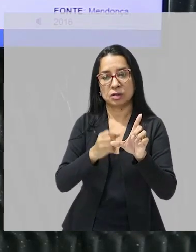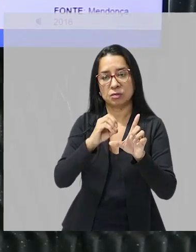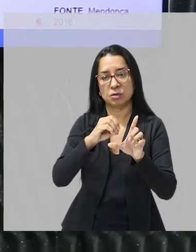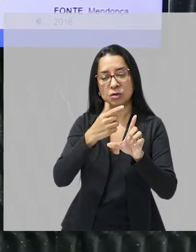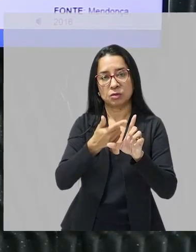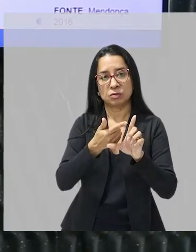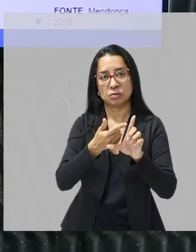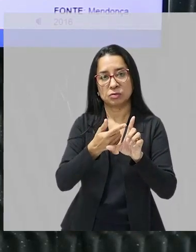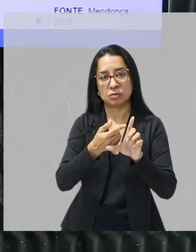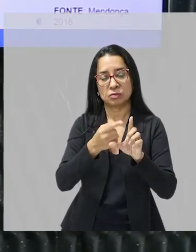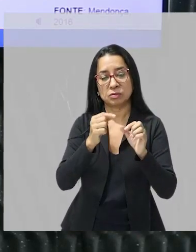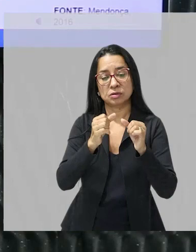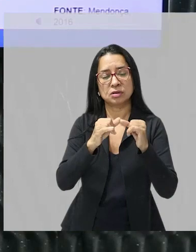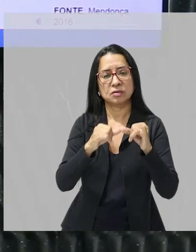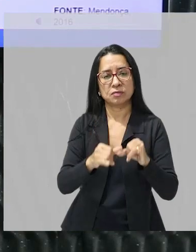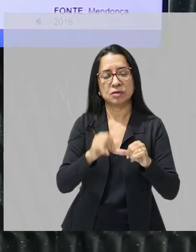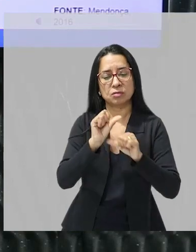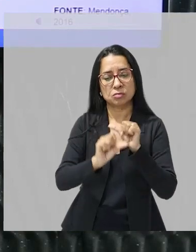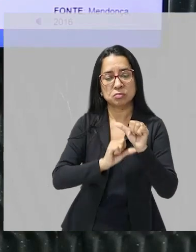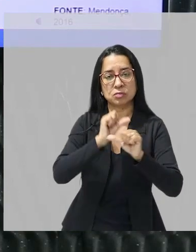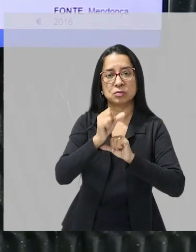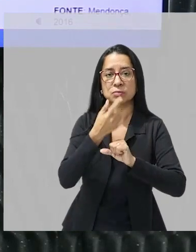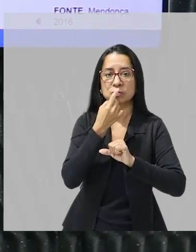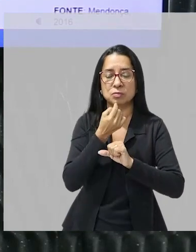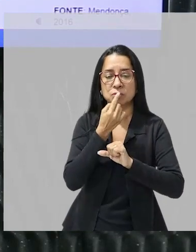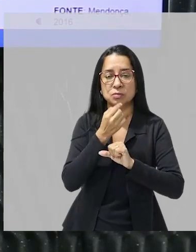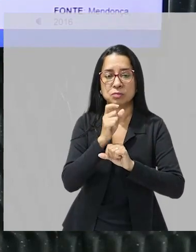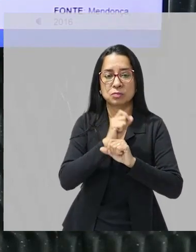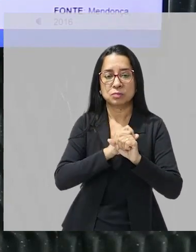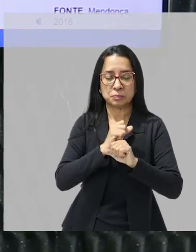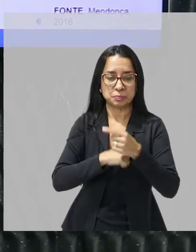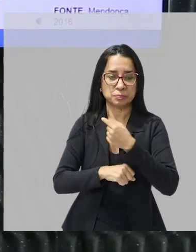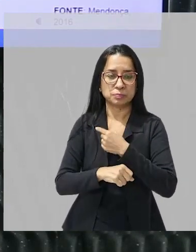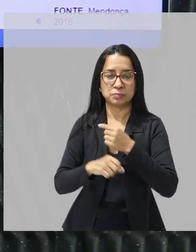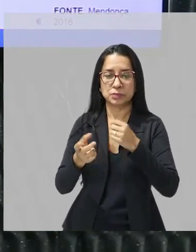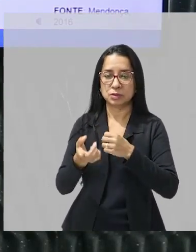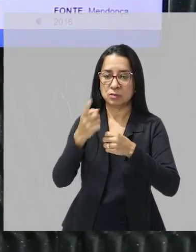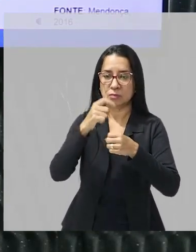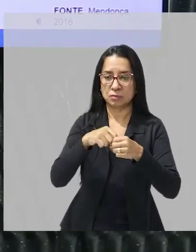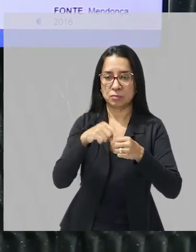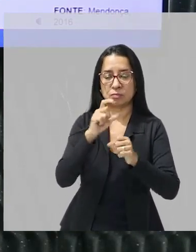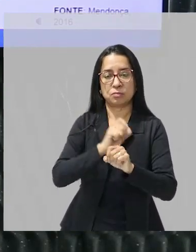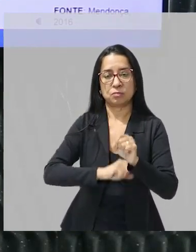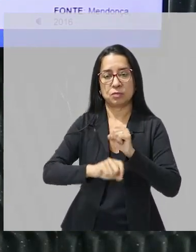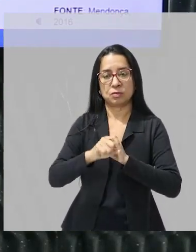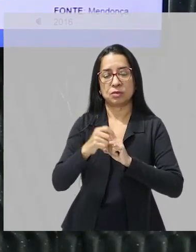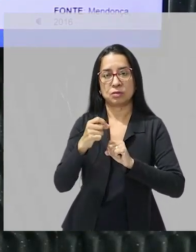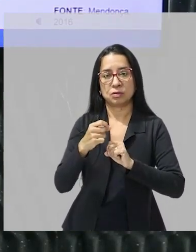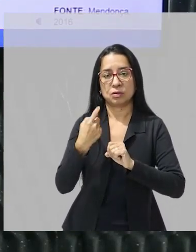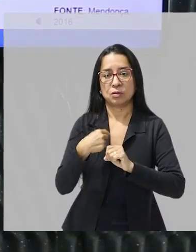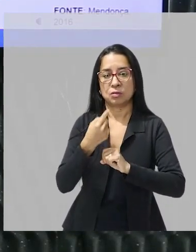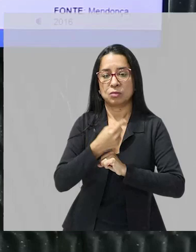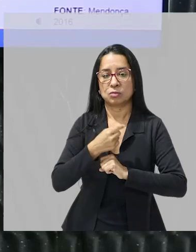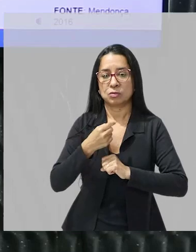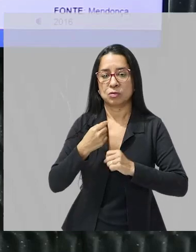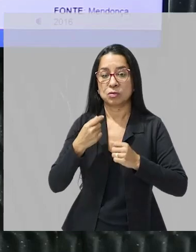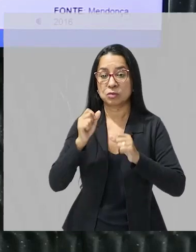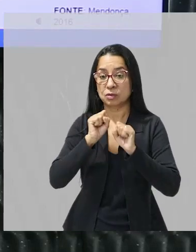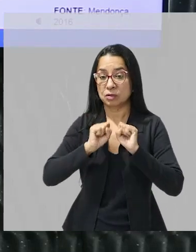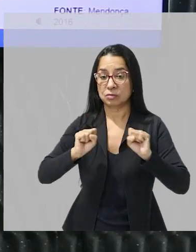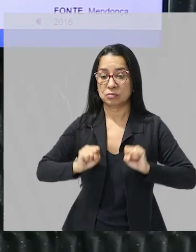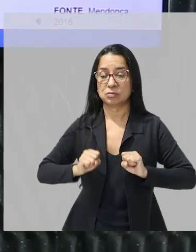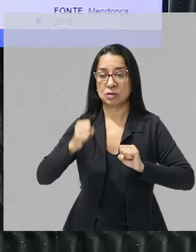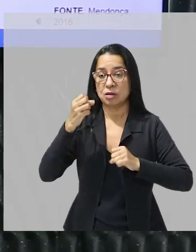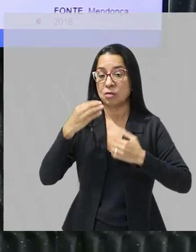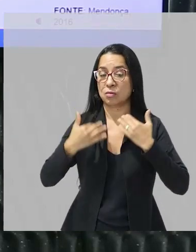fica vermelhinho, se torna arterial, tá? E aí ele volta para o nosso organismo para poder entregar